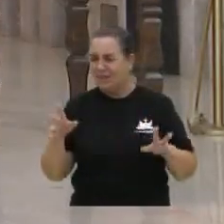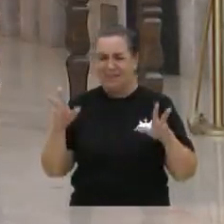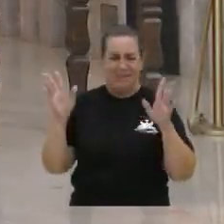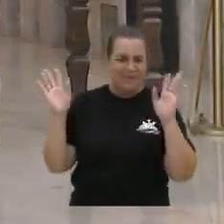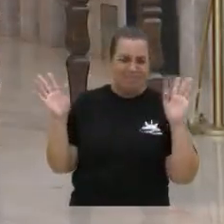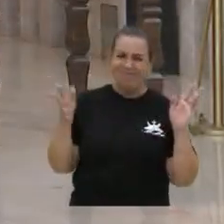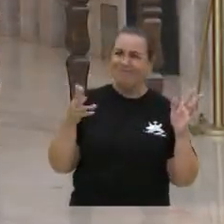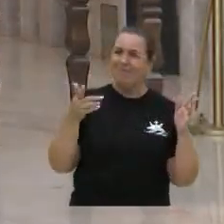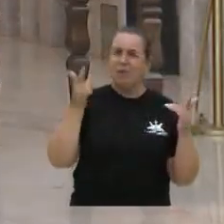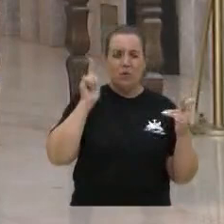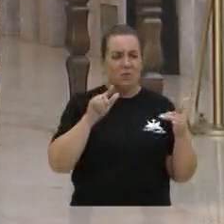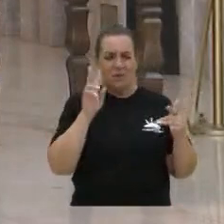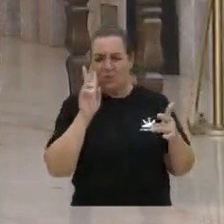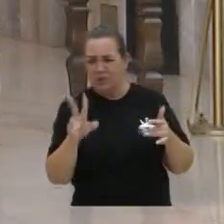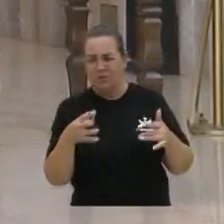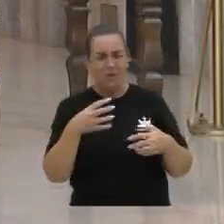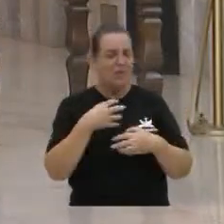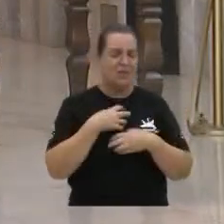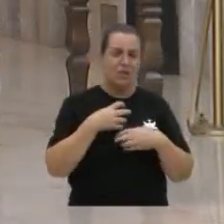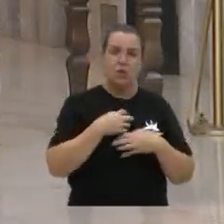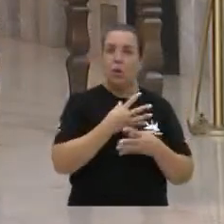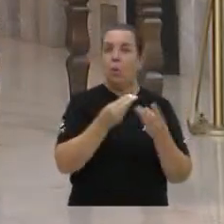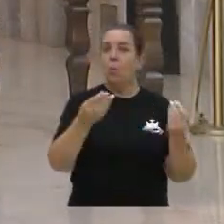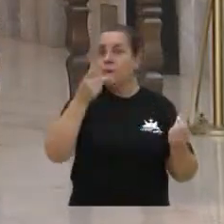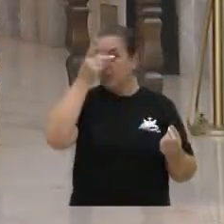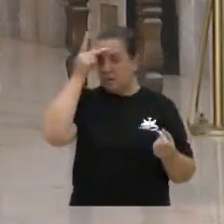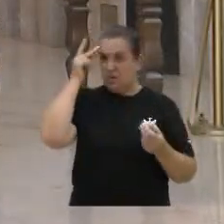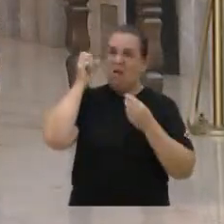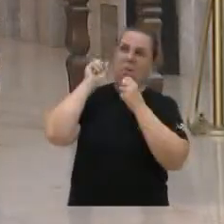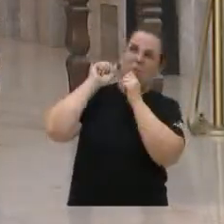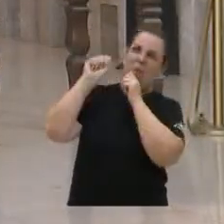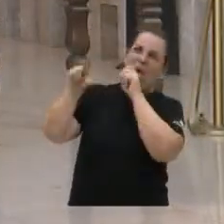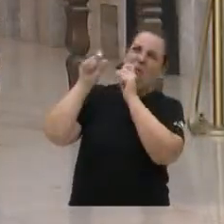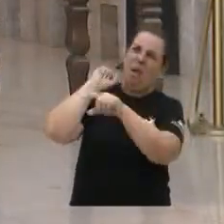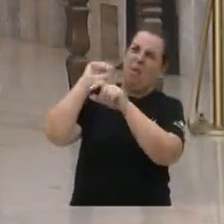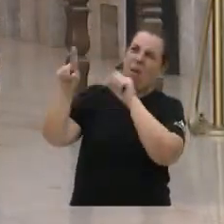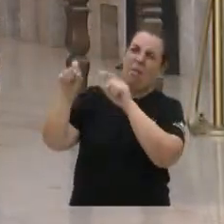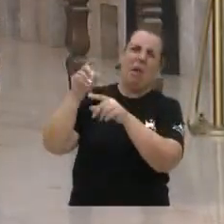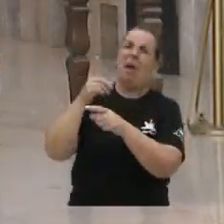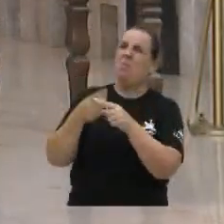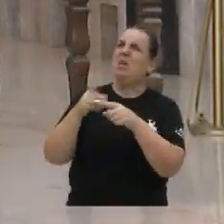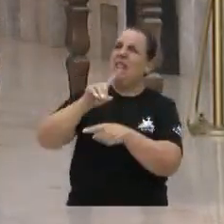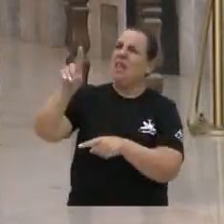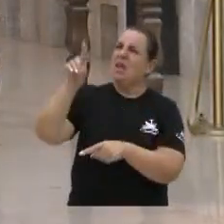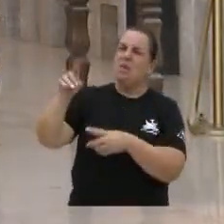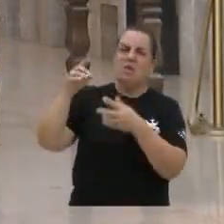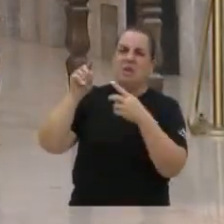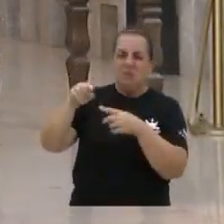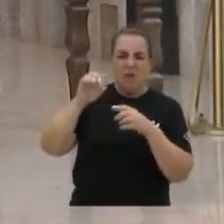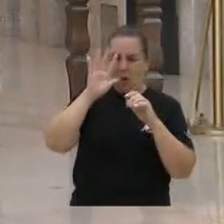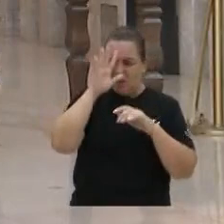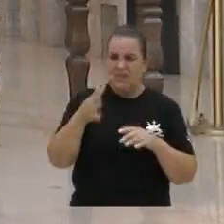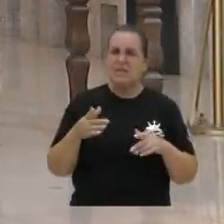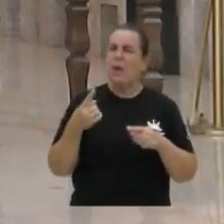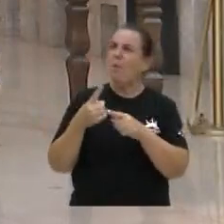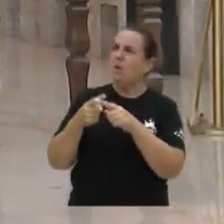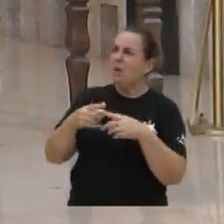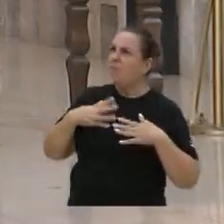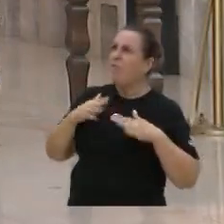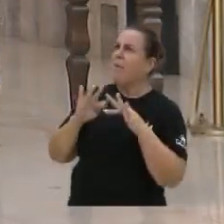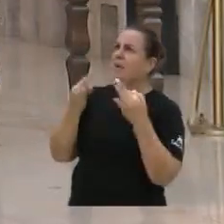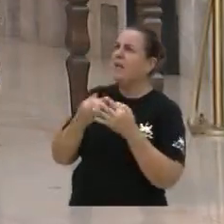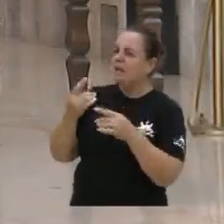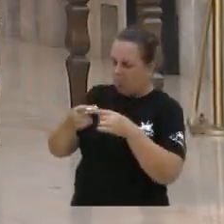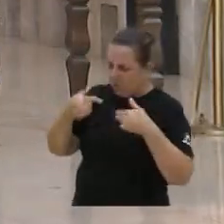nevoada, muita gente até se revoltando contra Deus, porque Deus deixou isso acontecer, porque minha família, porque